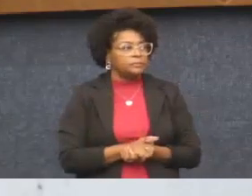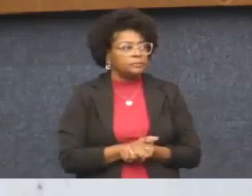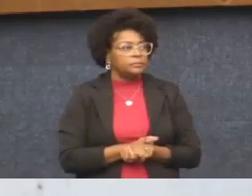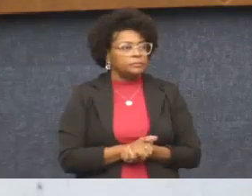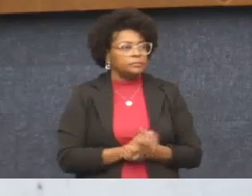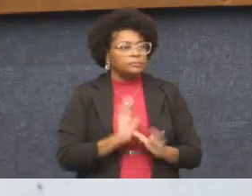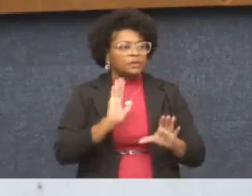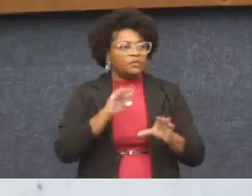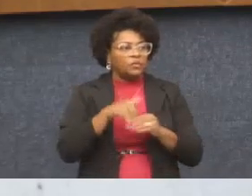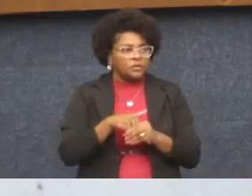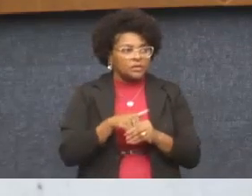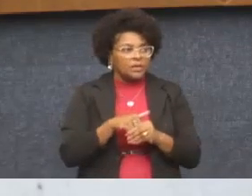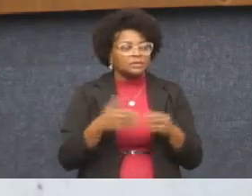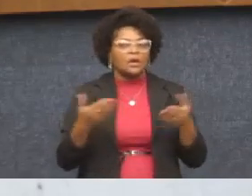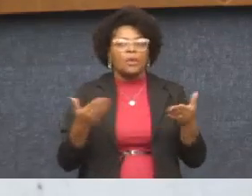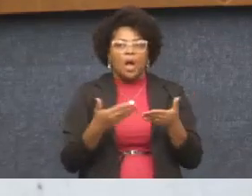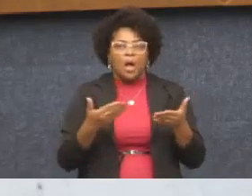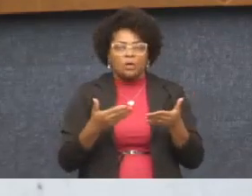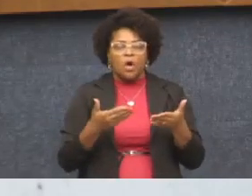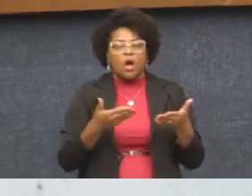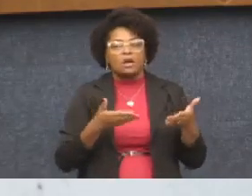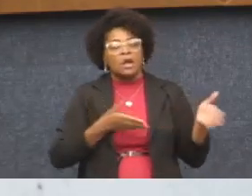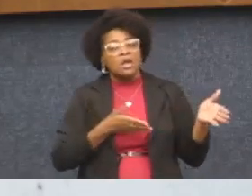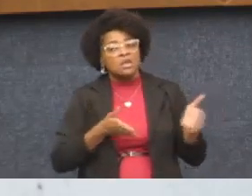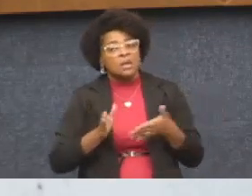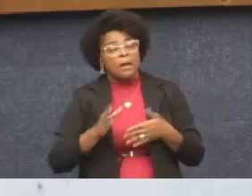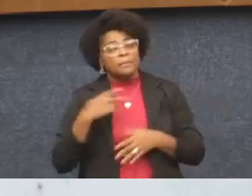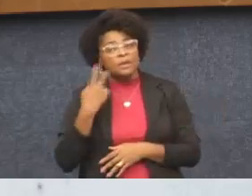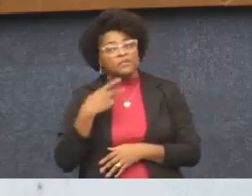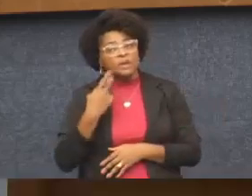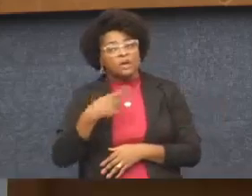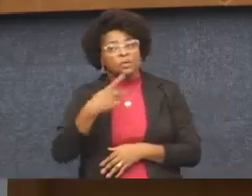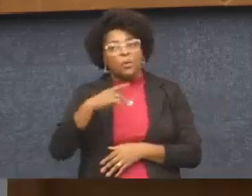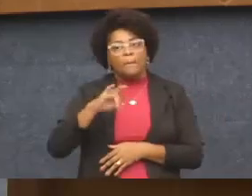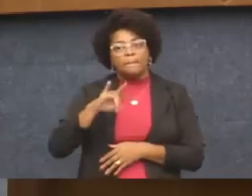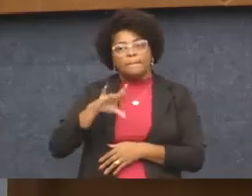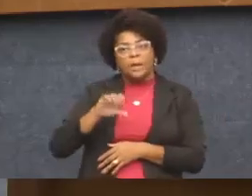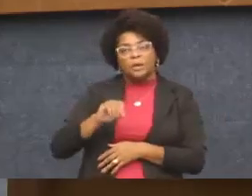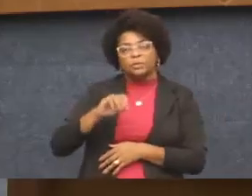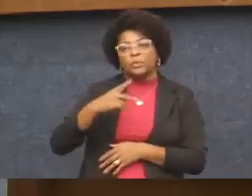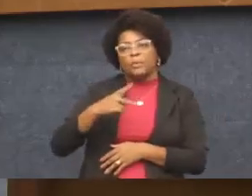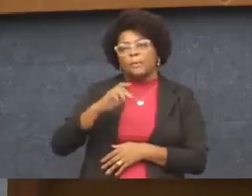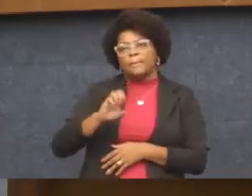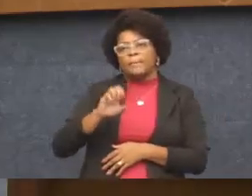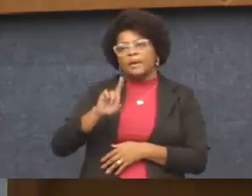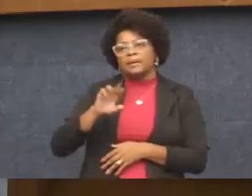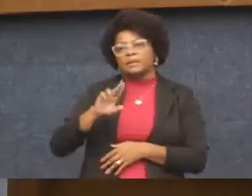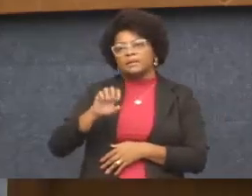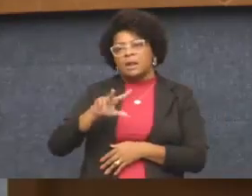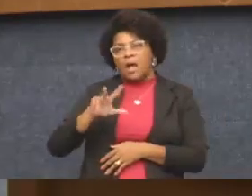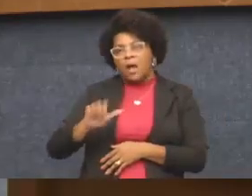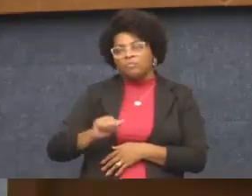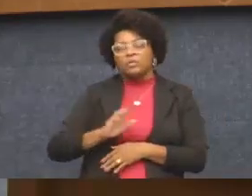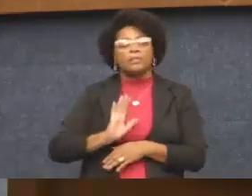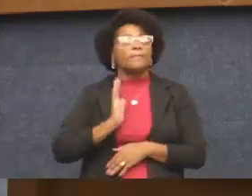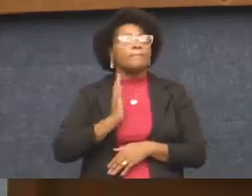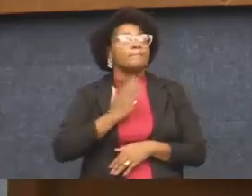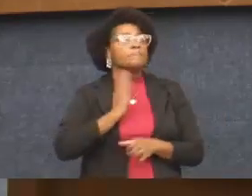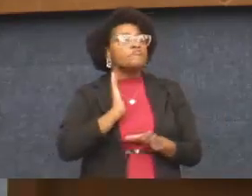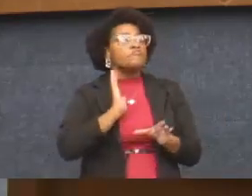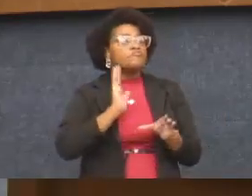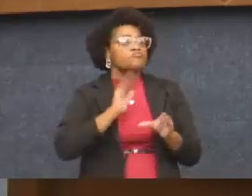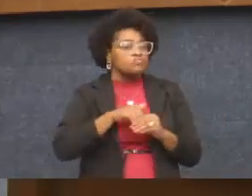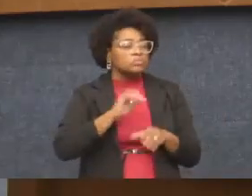em votação, para encaminhar, vereador Bruno Pedralva. Encaminhar o voto sim a esse projeto de lei, explicar o